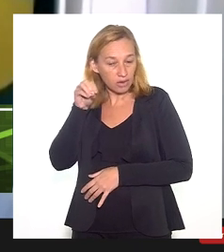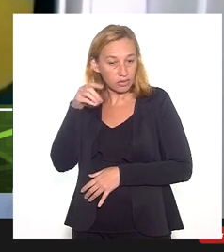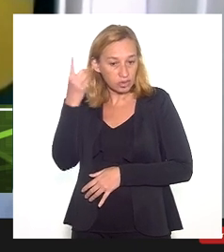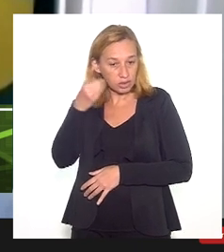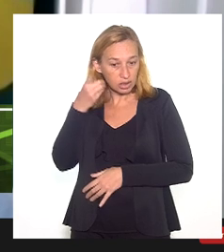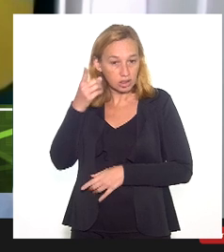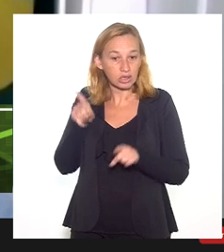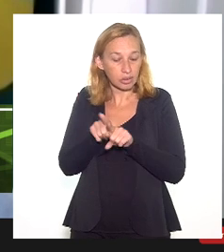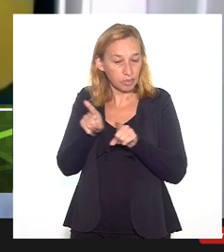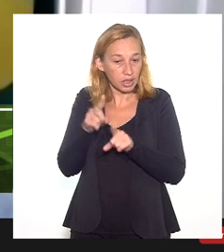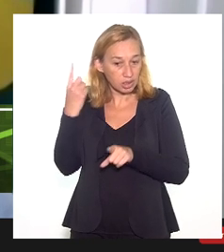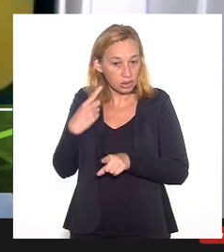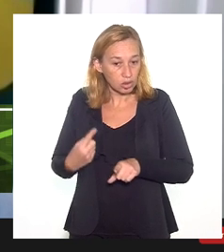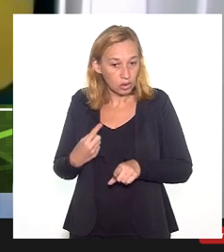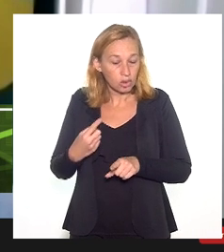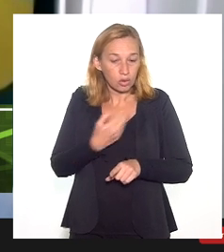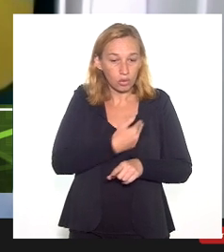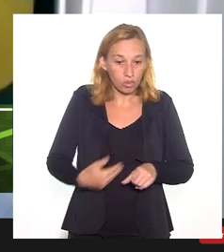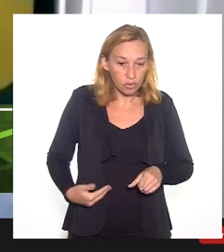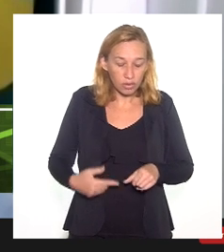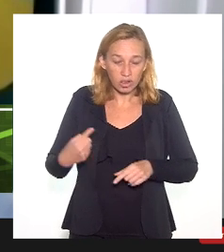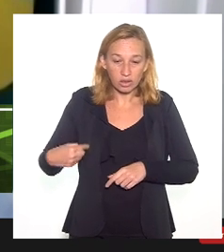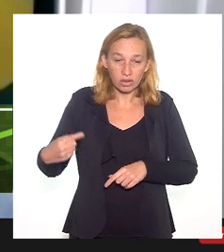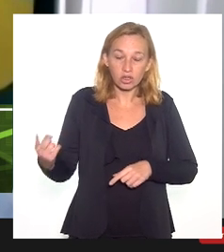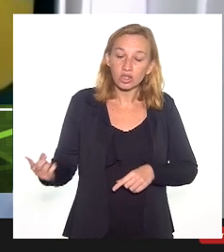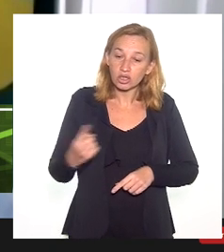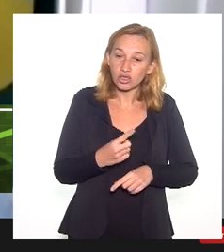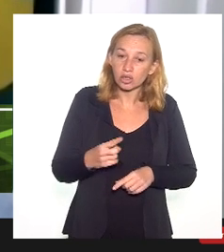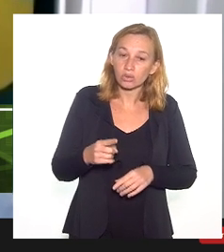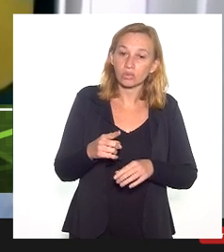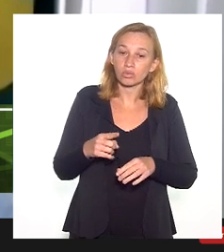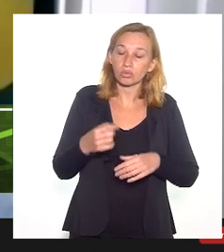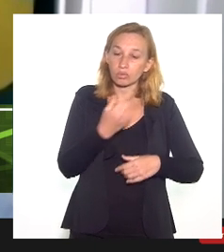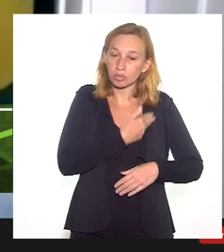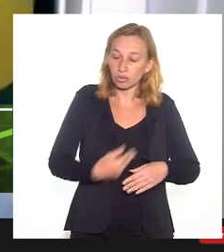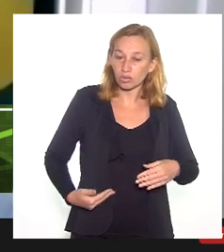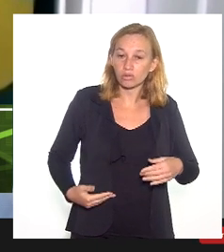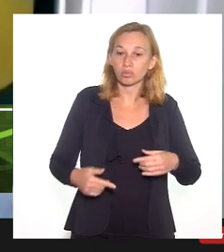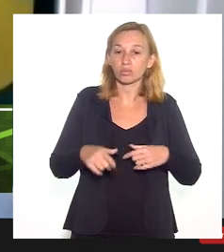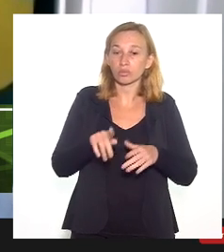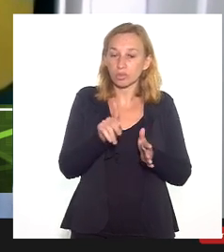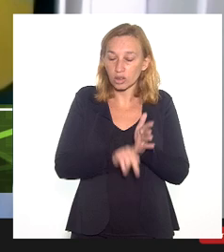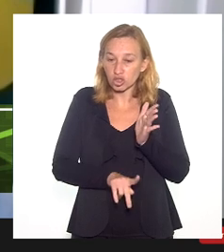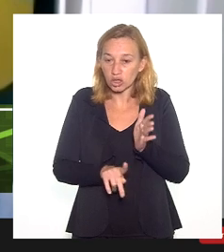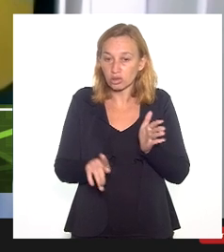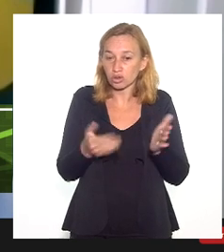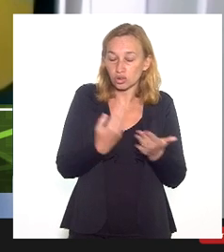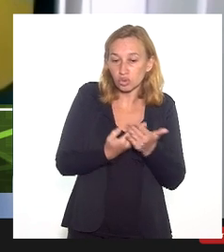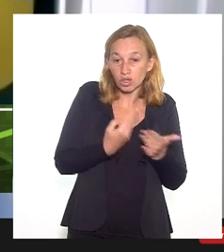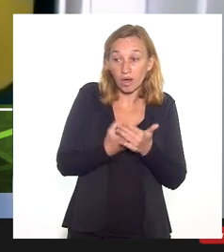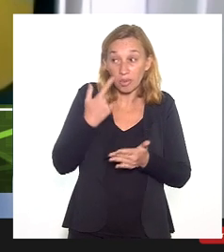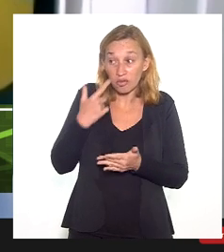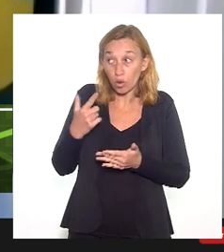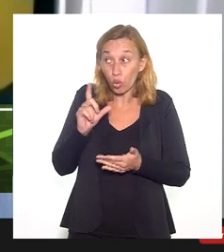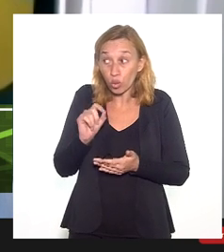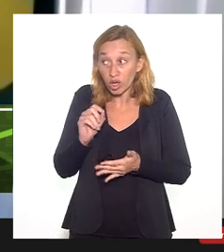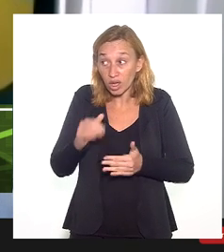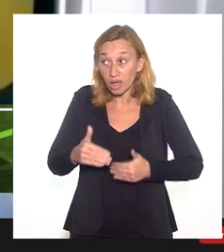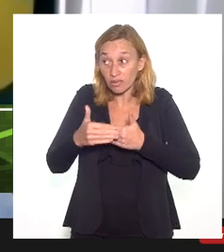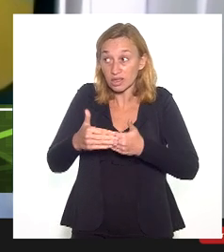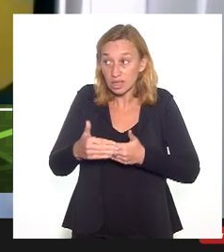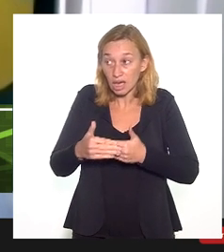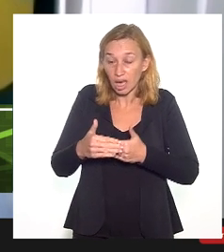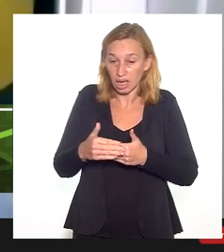Dani também, que o governo venha com esse projeto estudado para dizer o que ele acha que pode avançar e o que